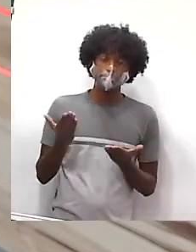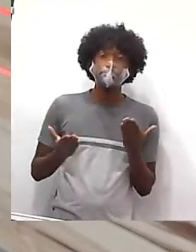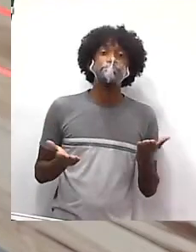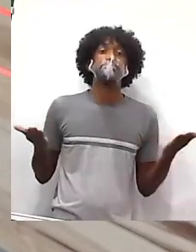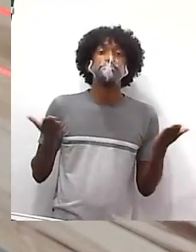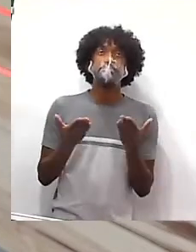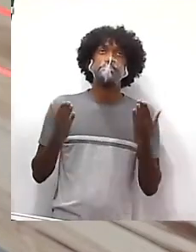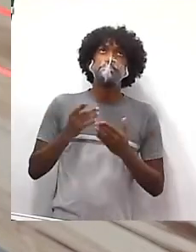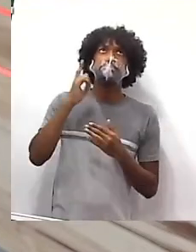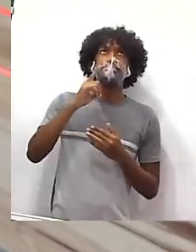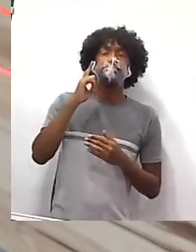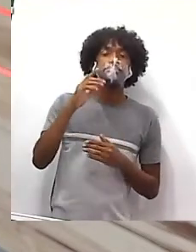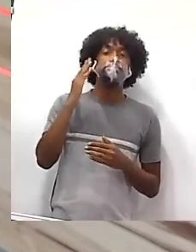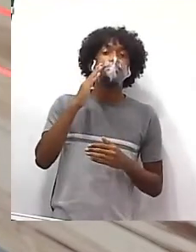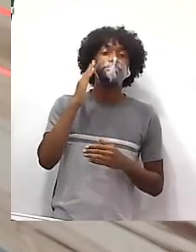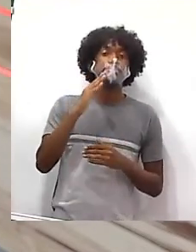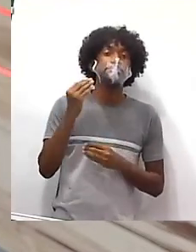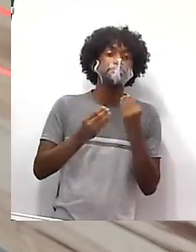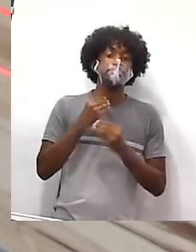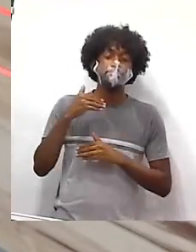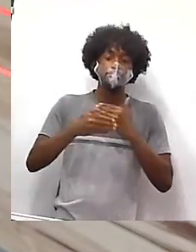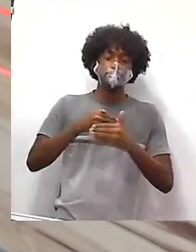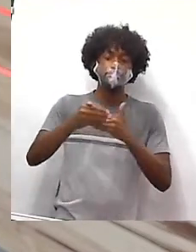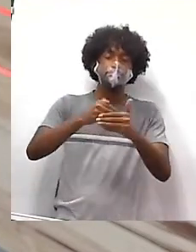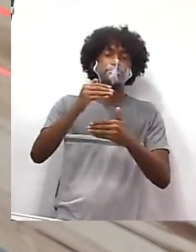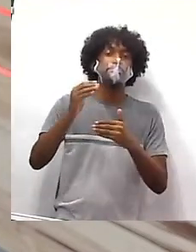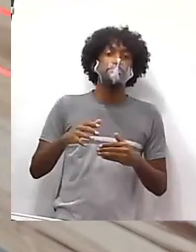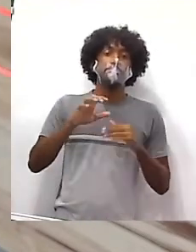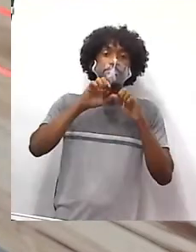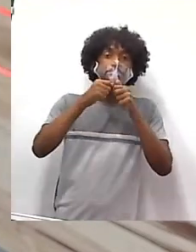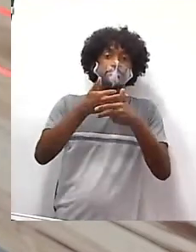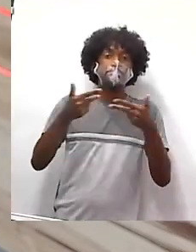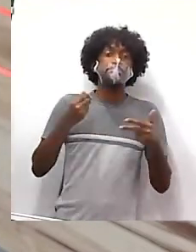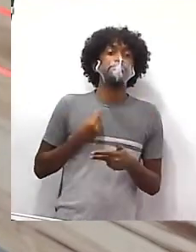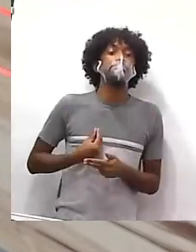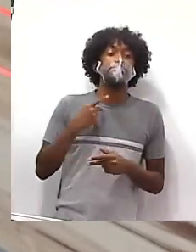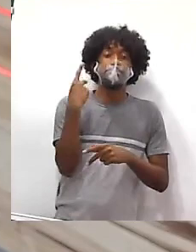a entender que animais silvestres têm que viver num